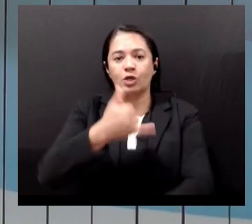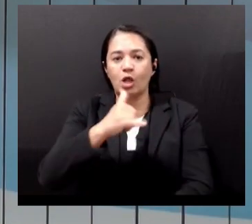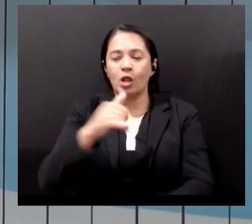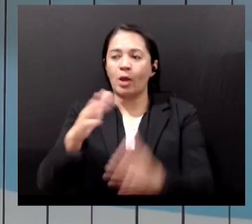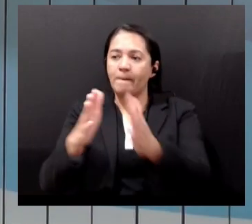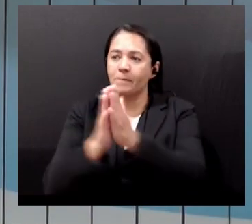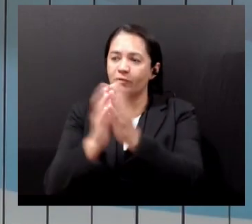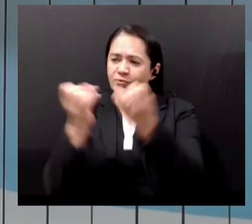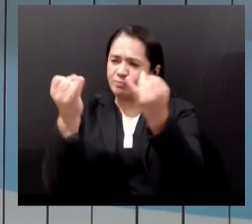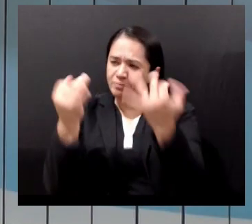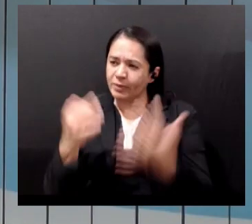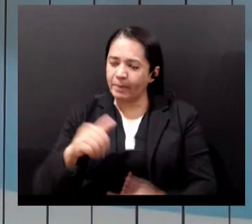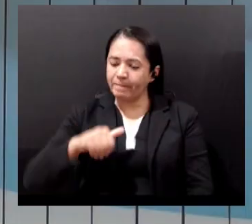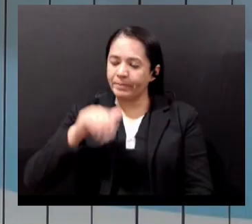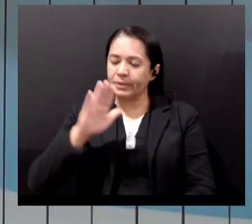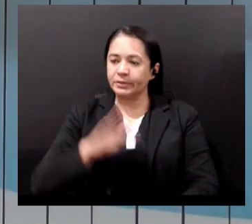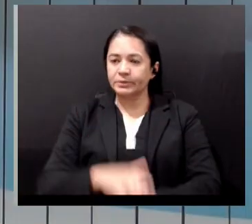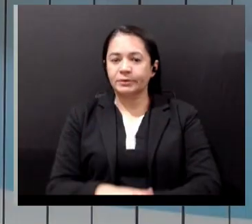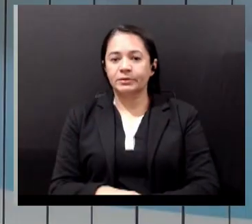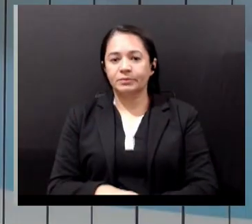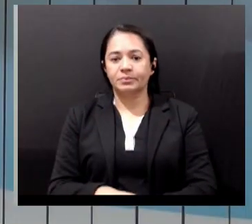Me detalhe um pouquinho mais.